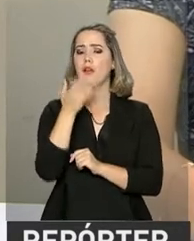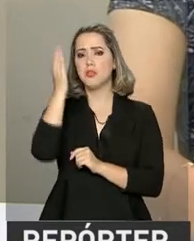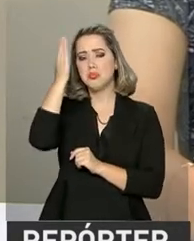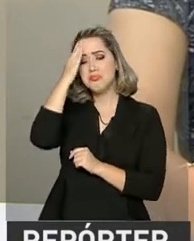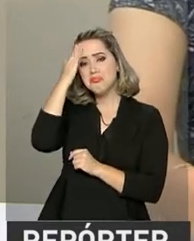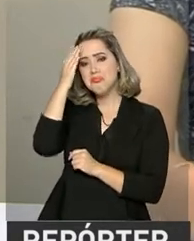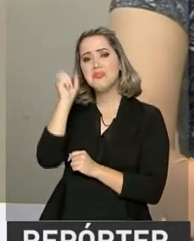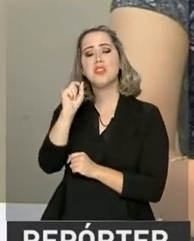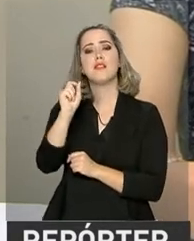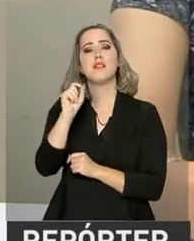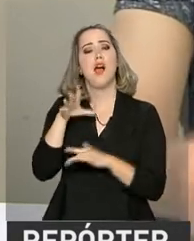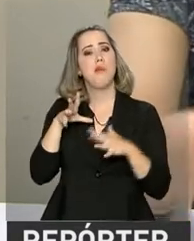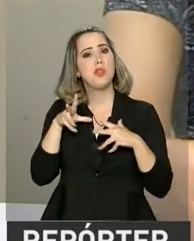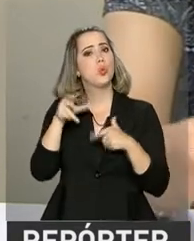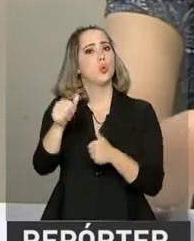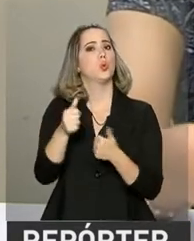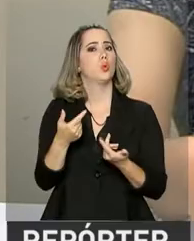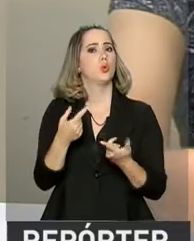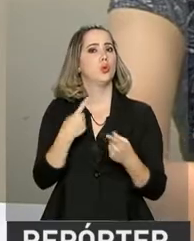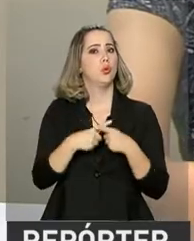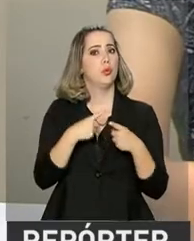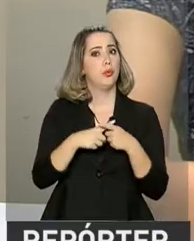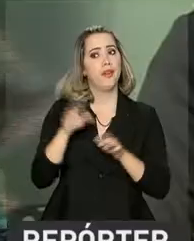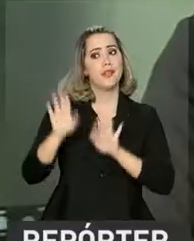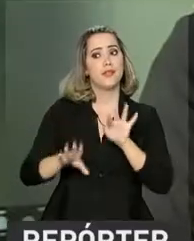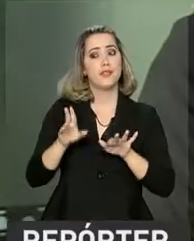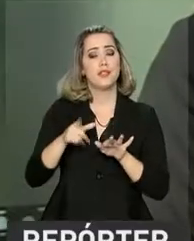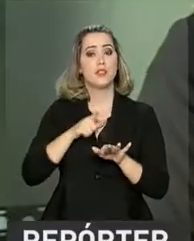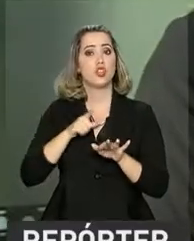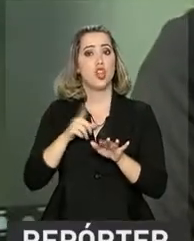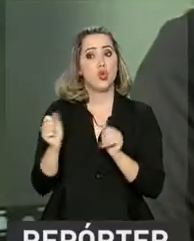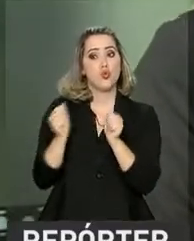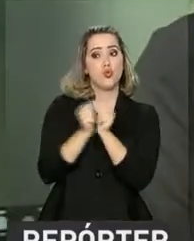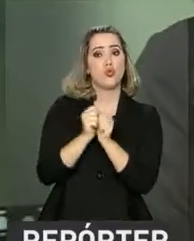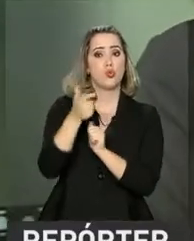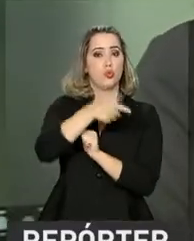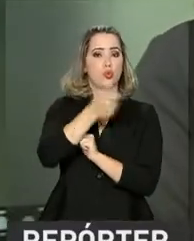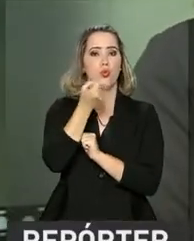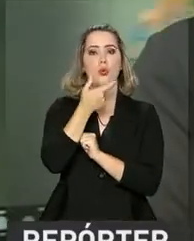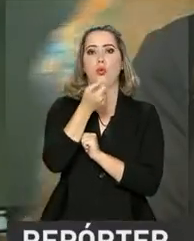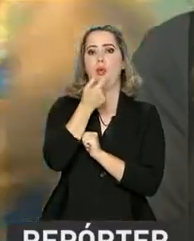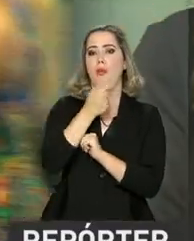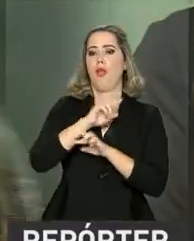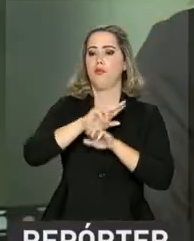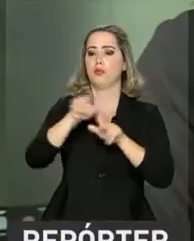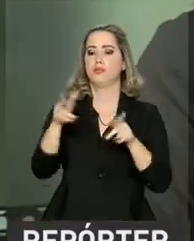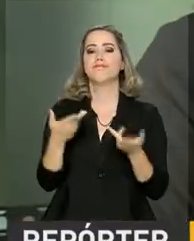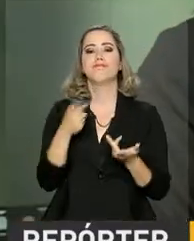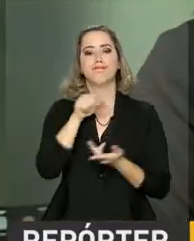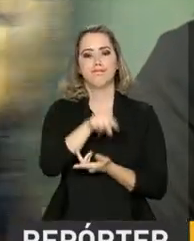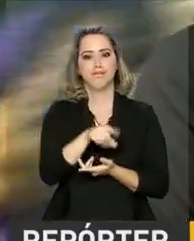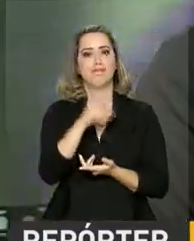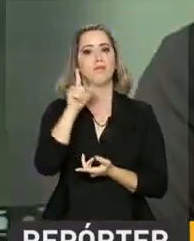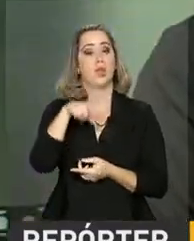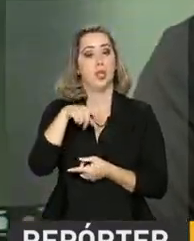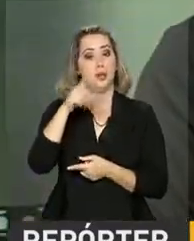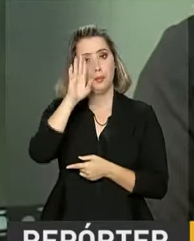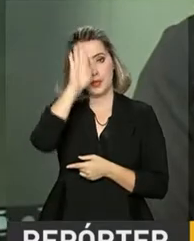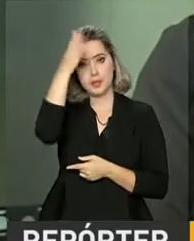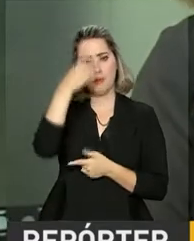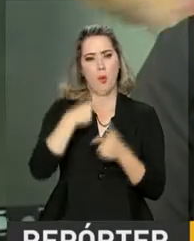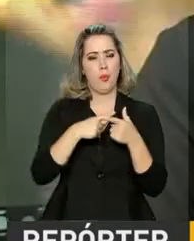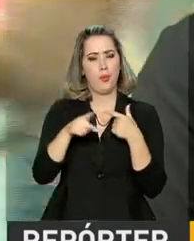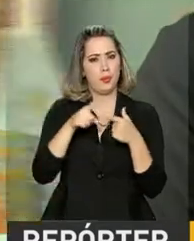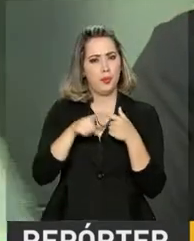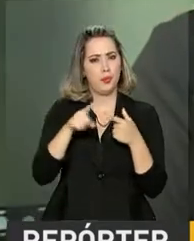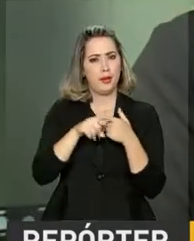para vocês com função de outros medicamentos que você usa os medicamentos são a principal causa de intoxicação no brasil com mais de